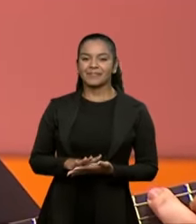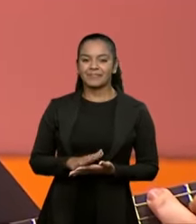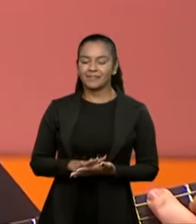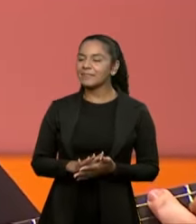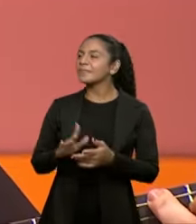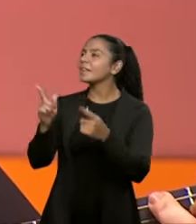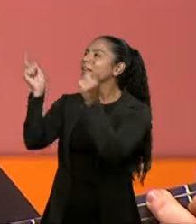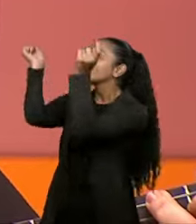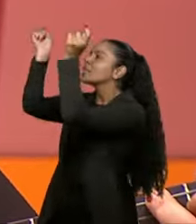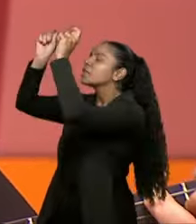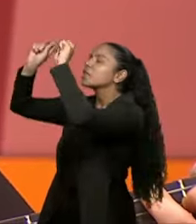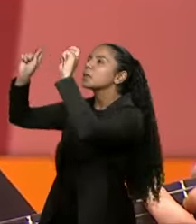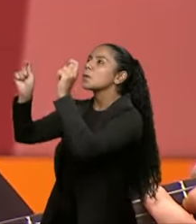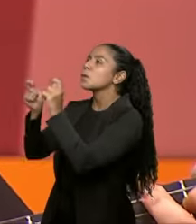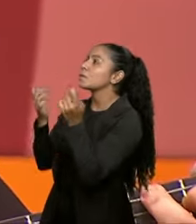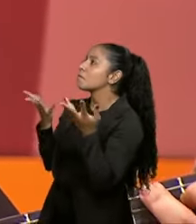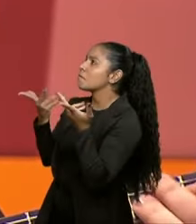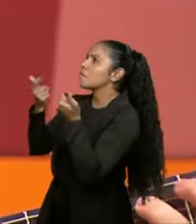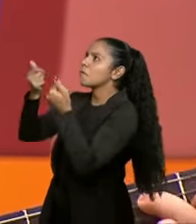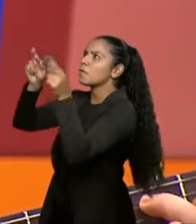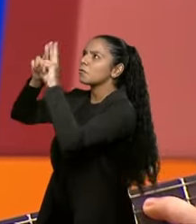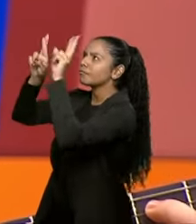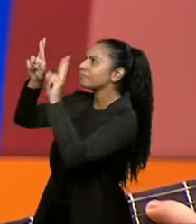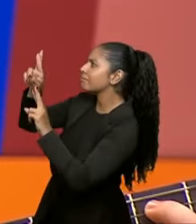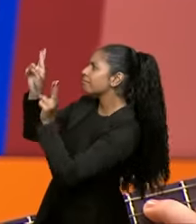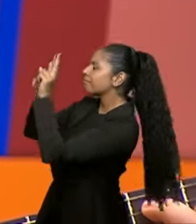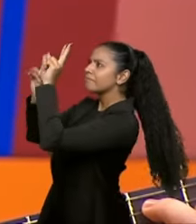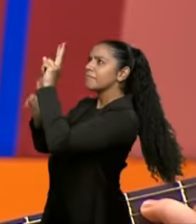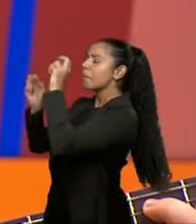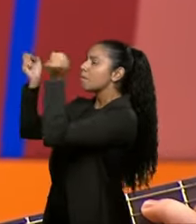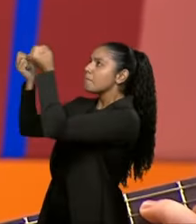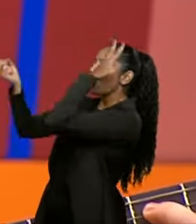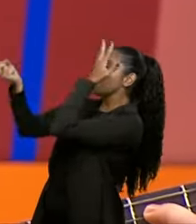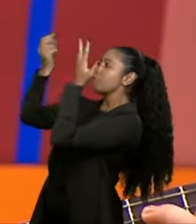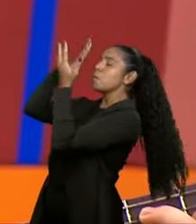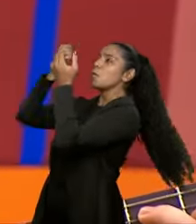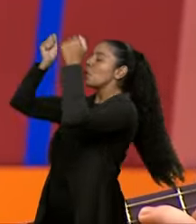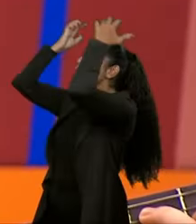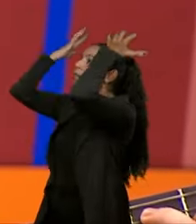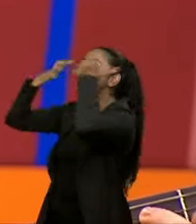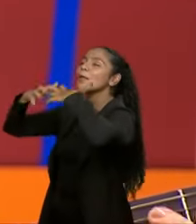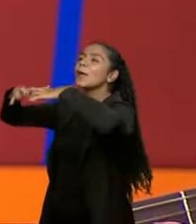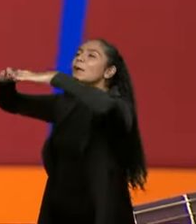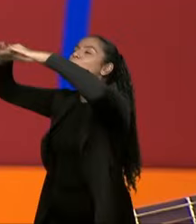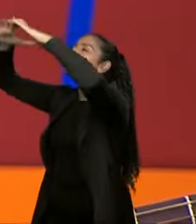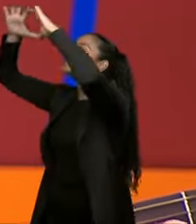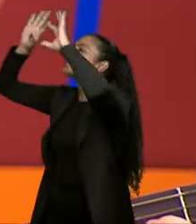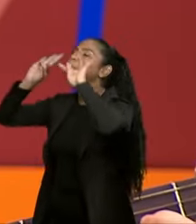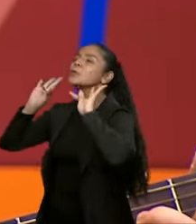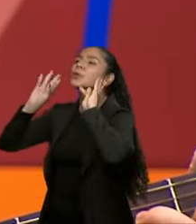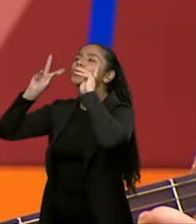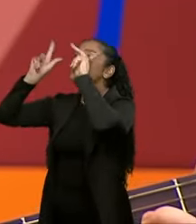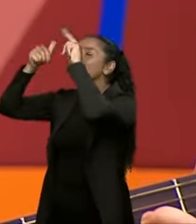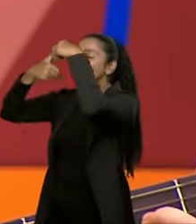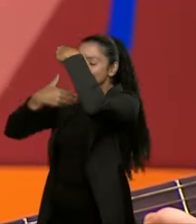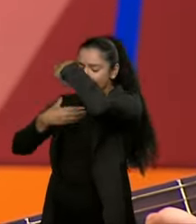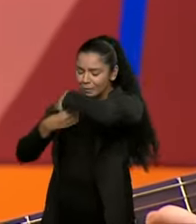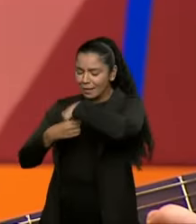Deus apagando os relâmpagos da chuva de todo ano dentro de